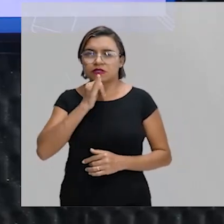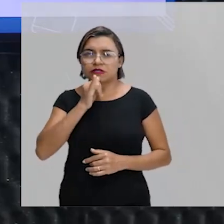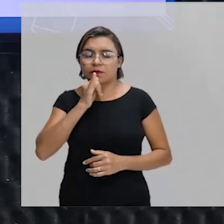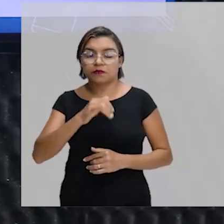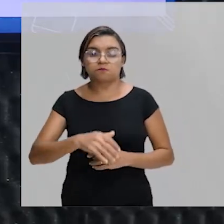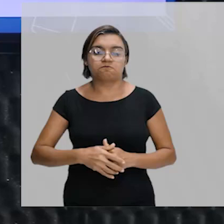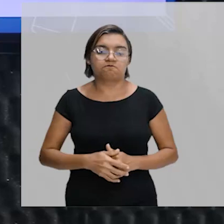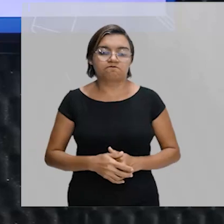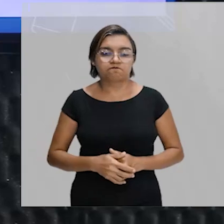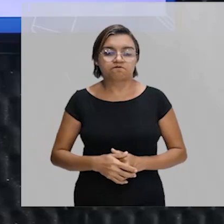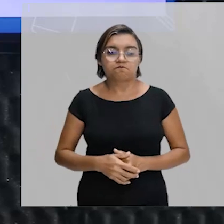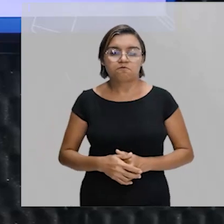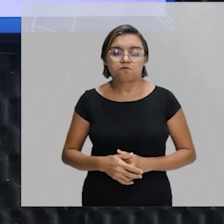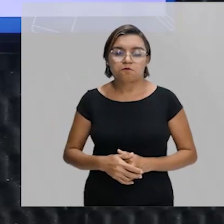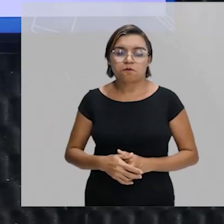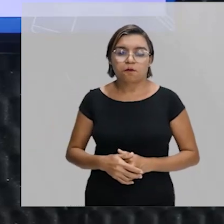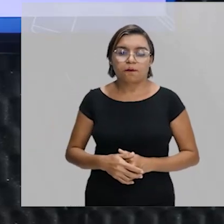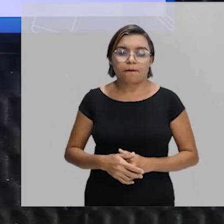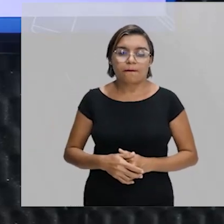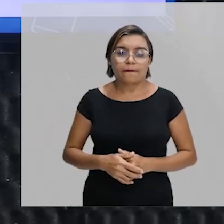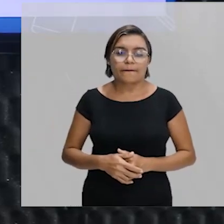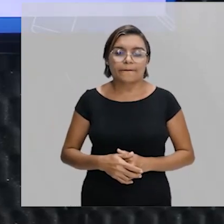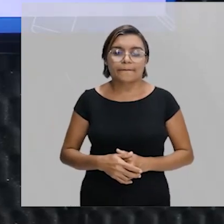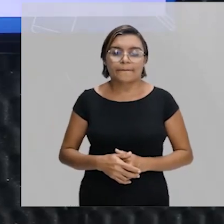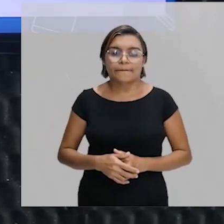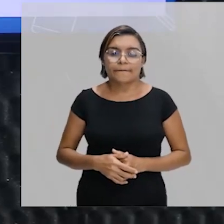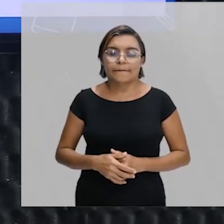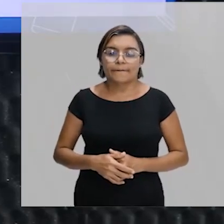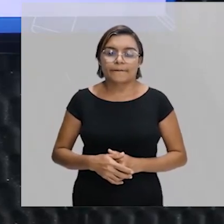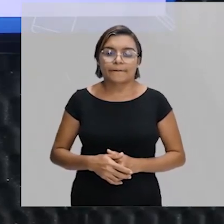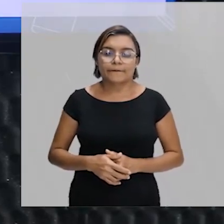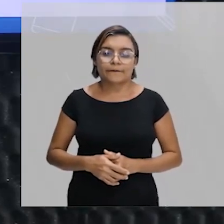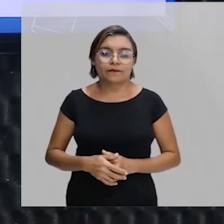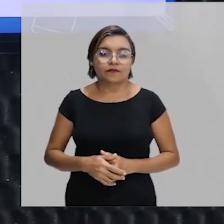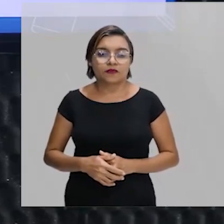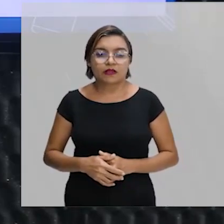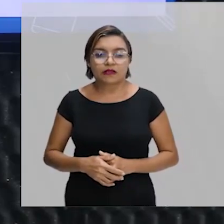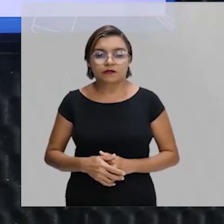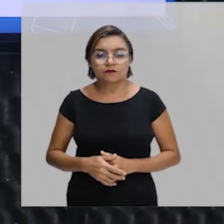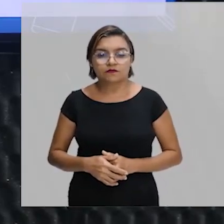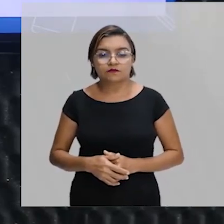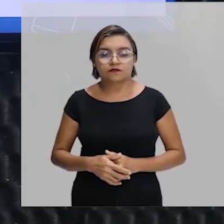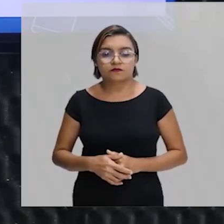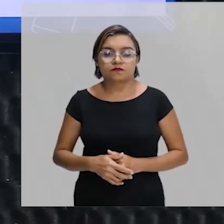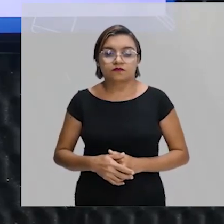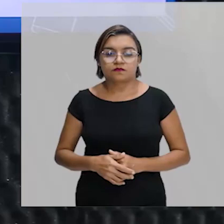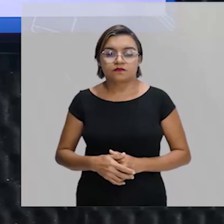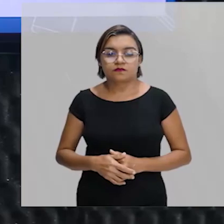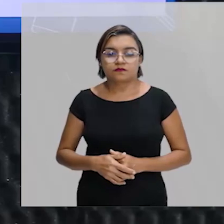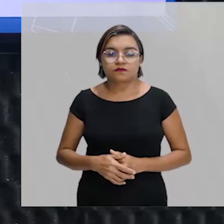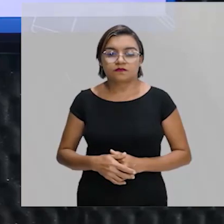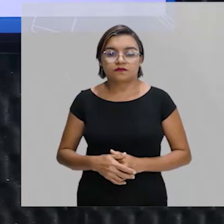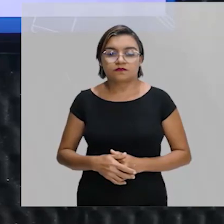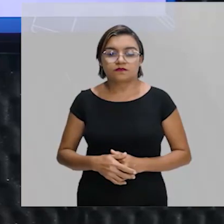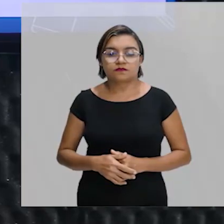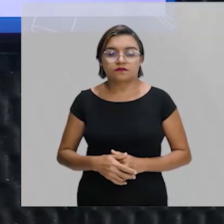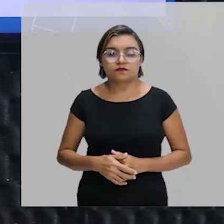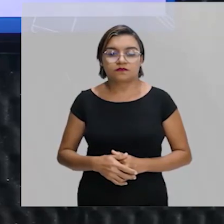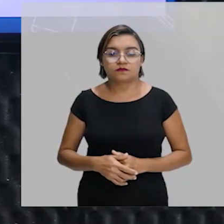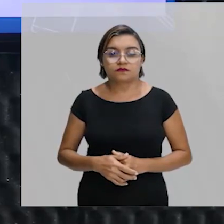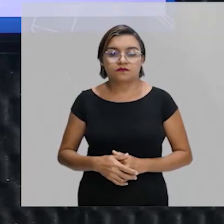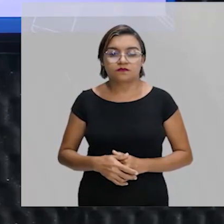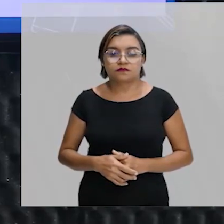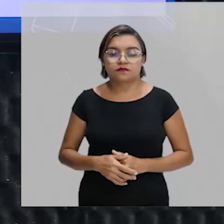no exemplo. Quando llegue mamá, me levará al parque. Quando llegue